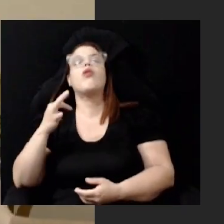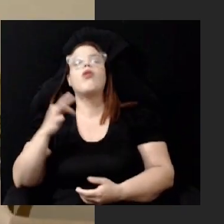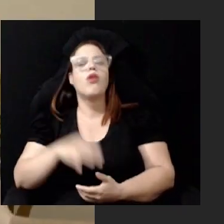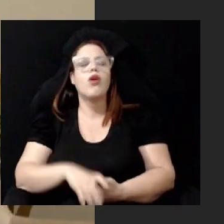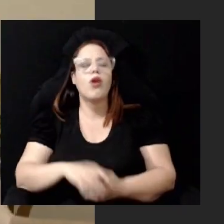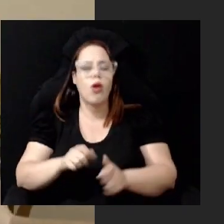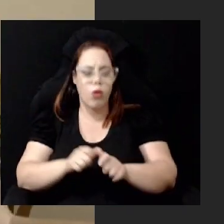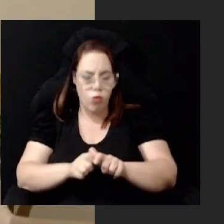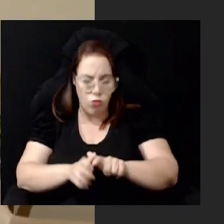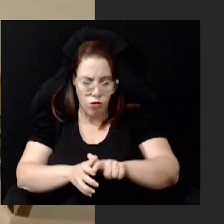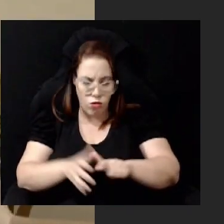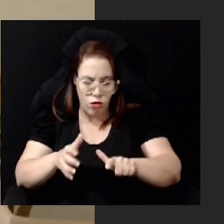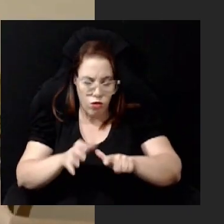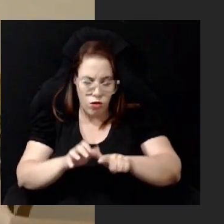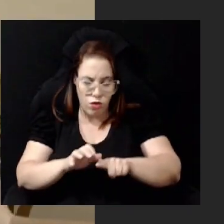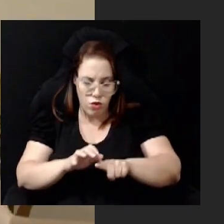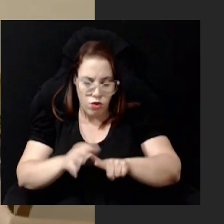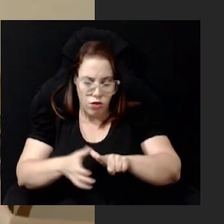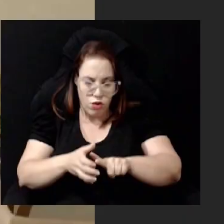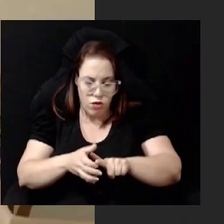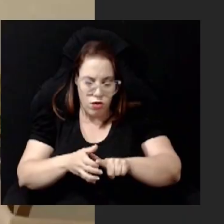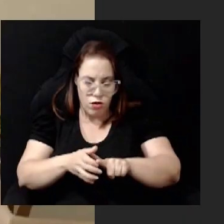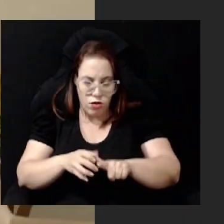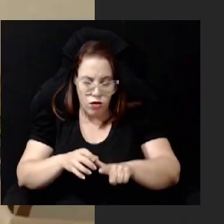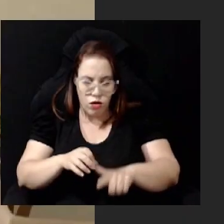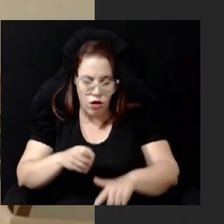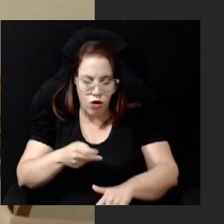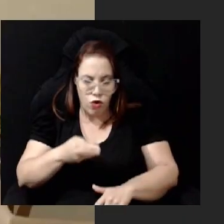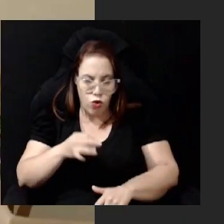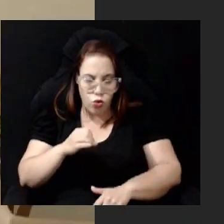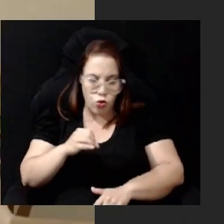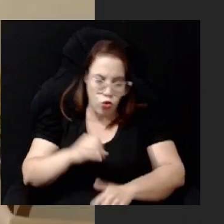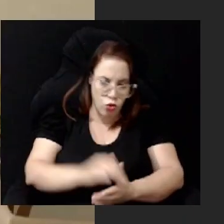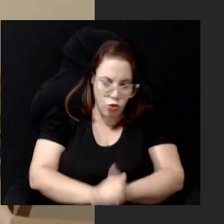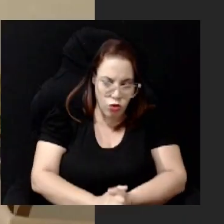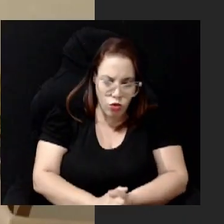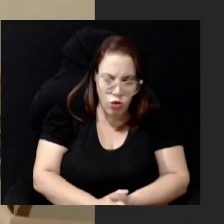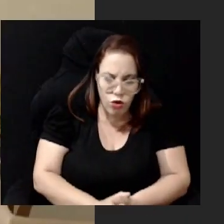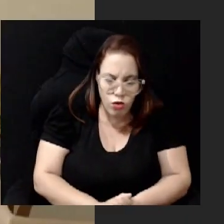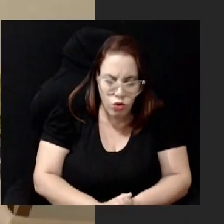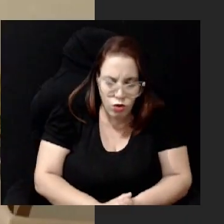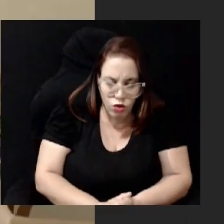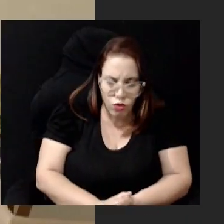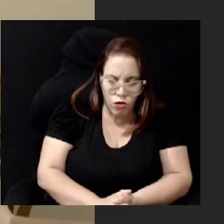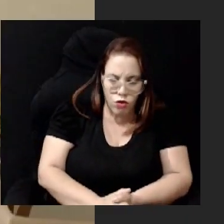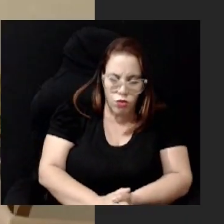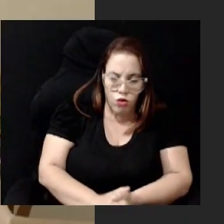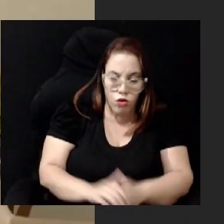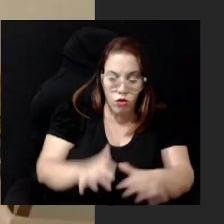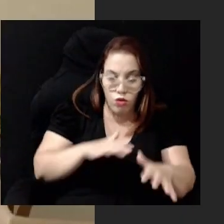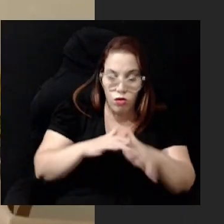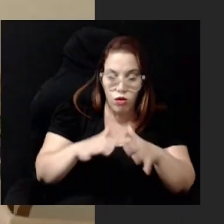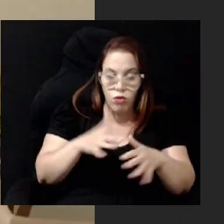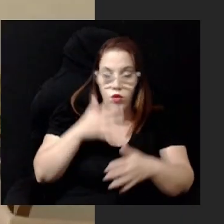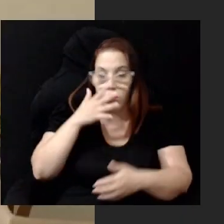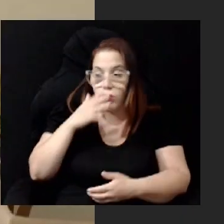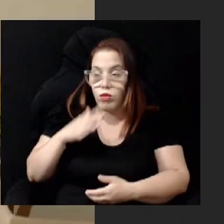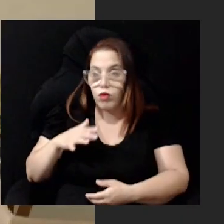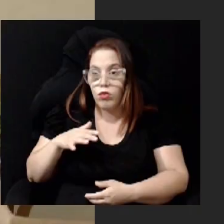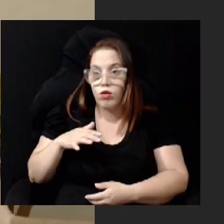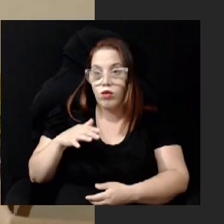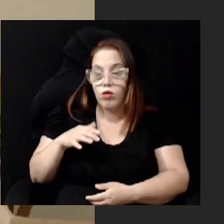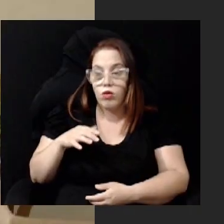um inchaço, se é uma nodulação, um caroço que está às vezes crescendo num determinado local, às vezes a criança ela